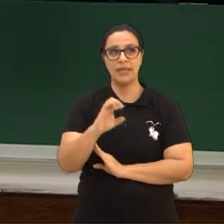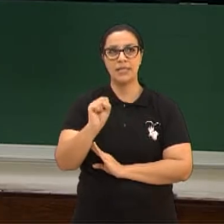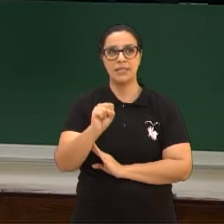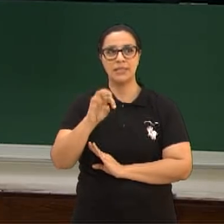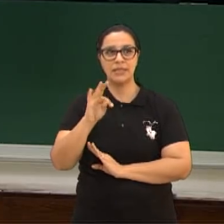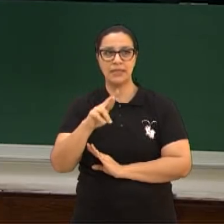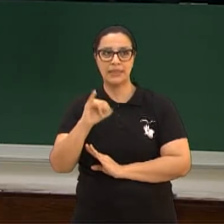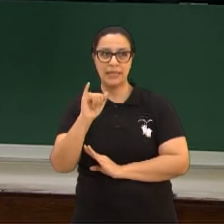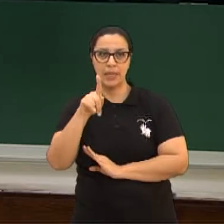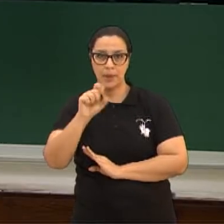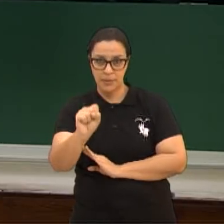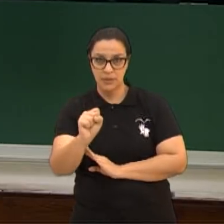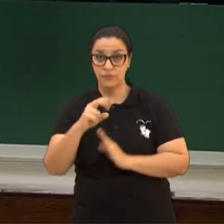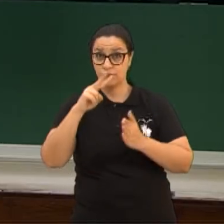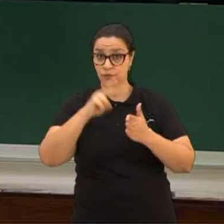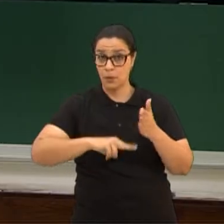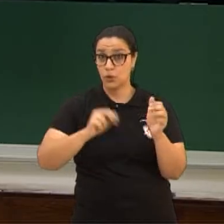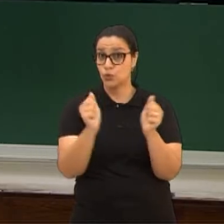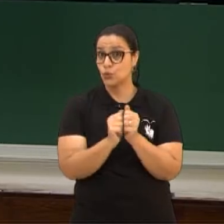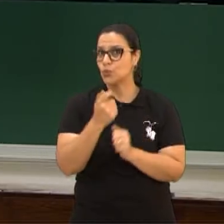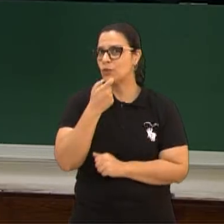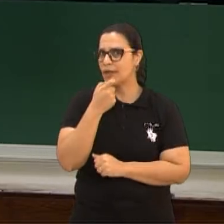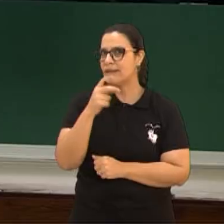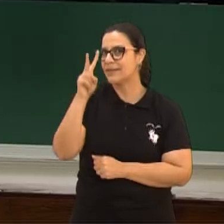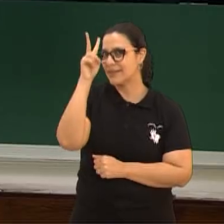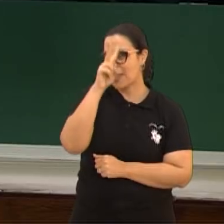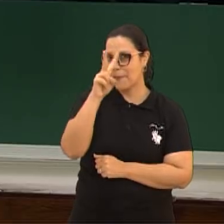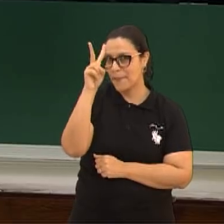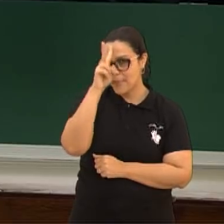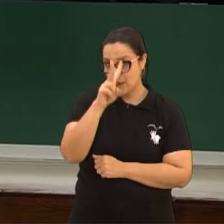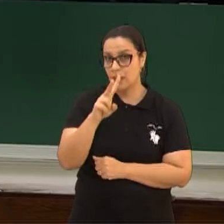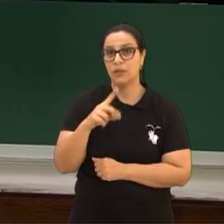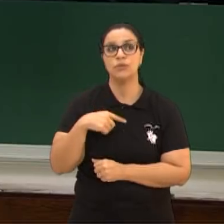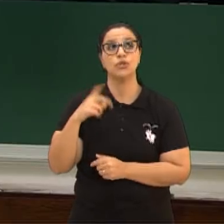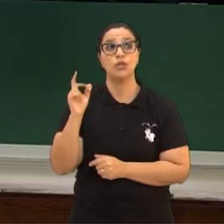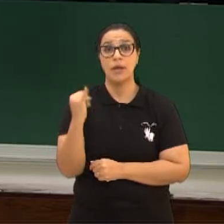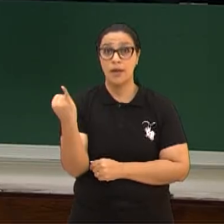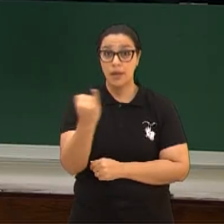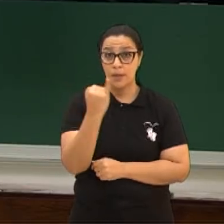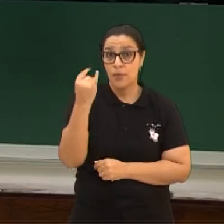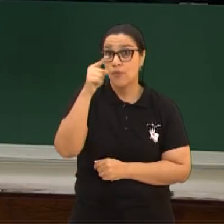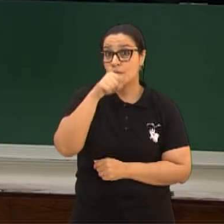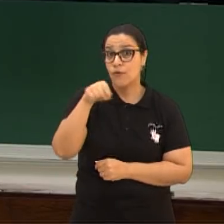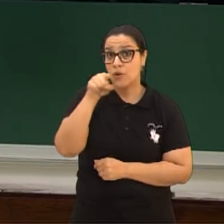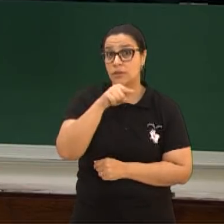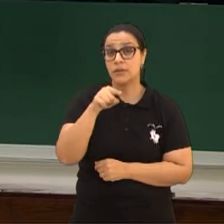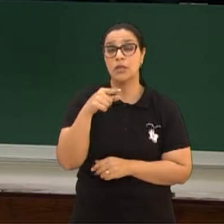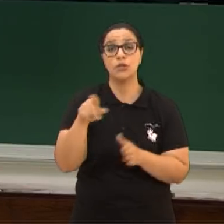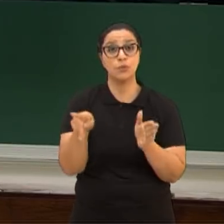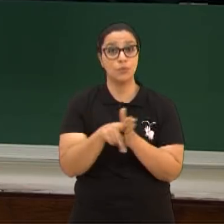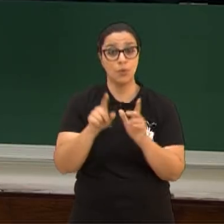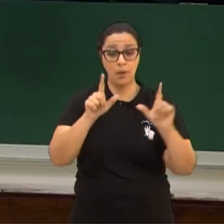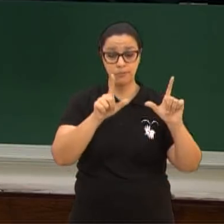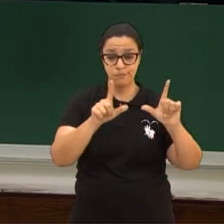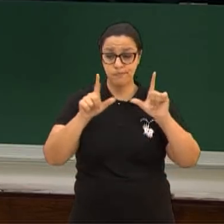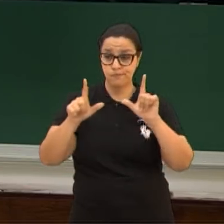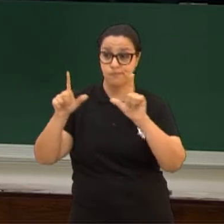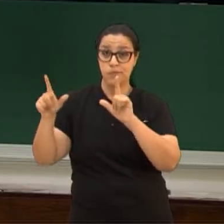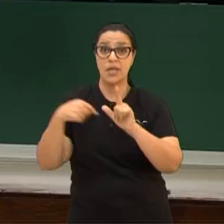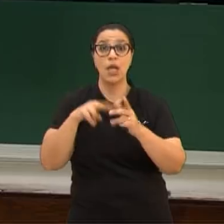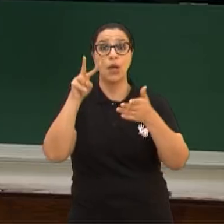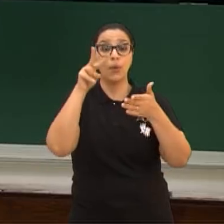strips. Vamos ler ele juntos? Lembrando que é muito importante em uma comic strip